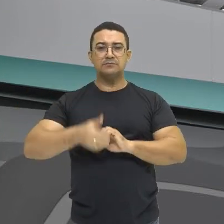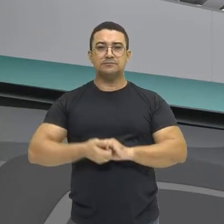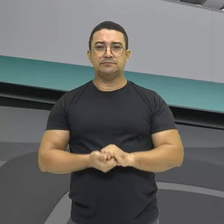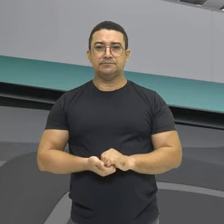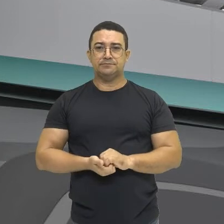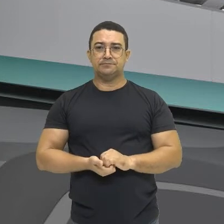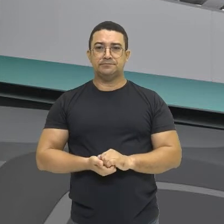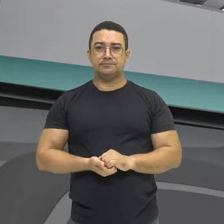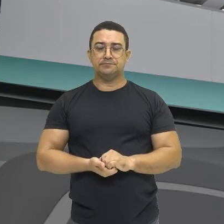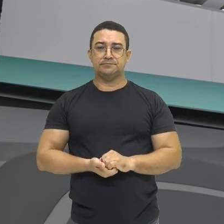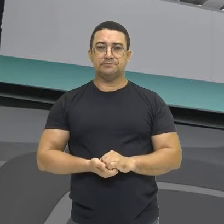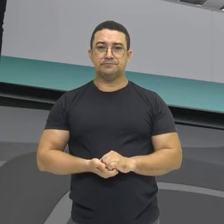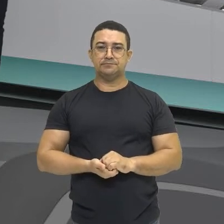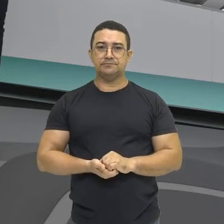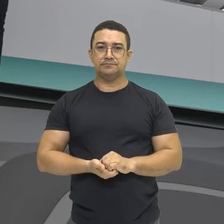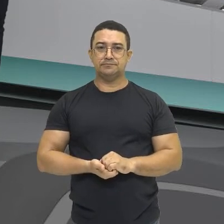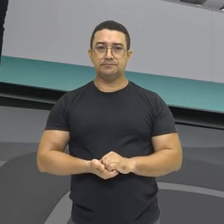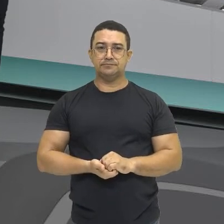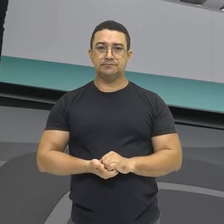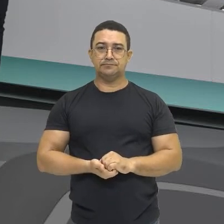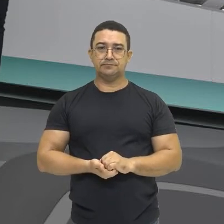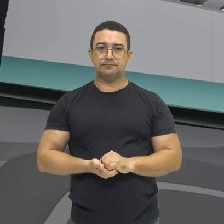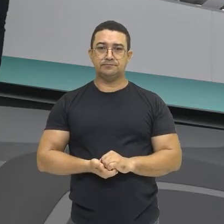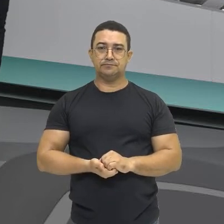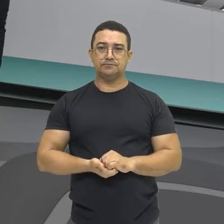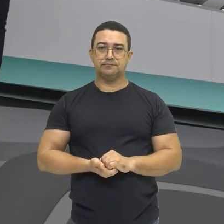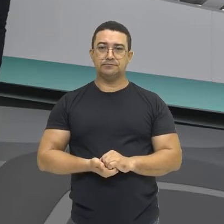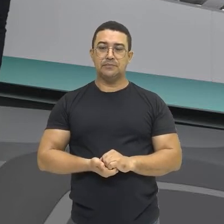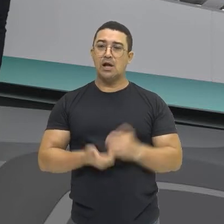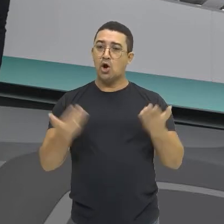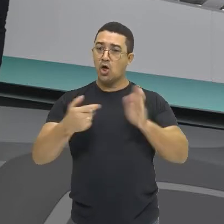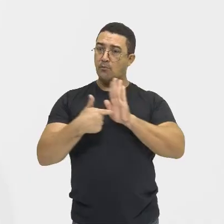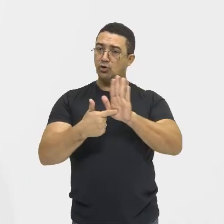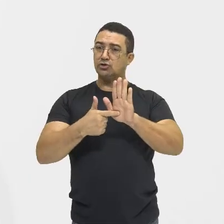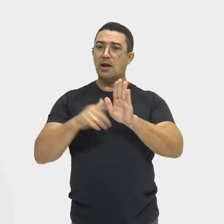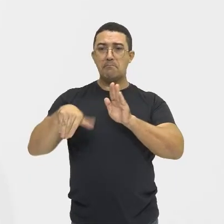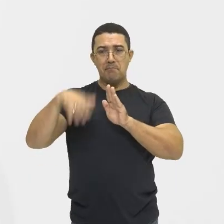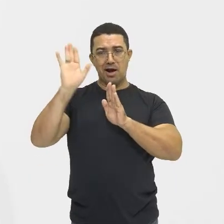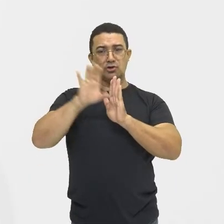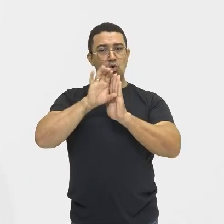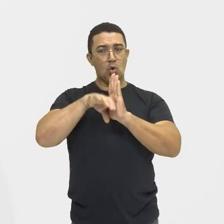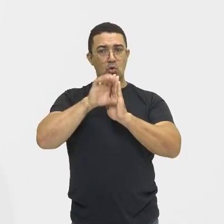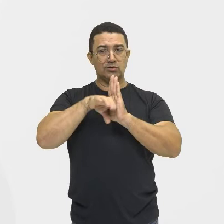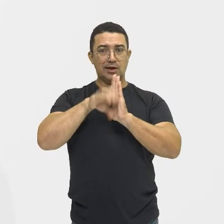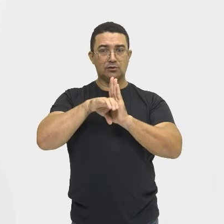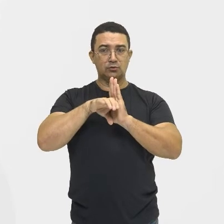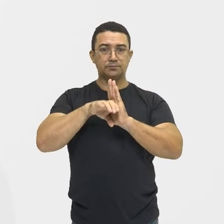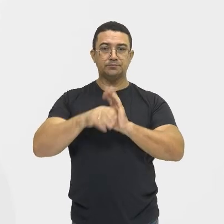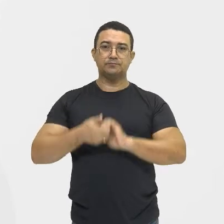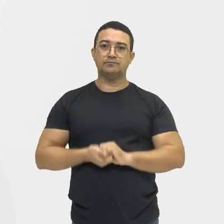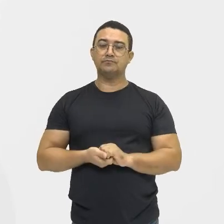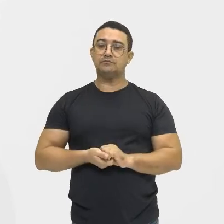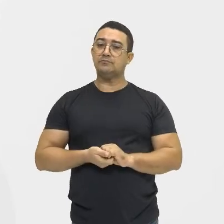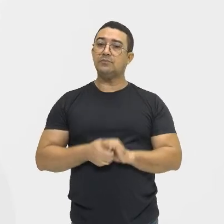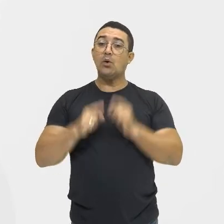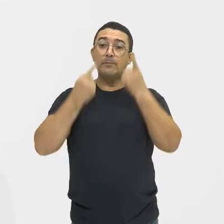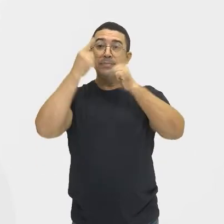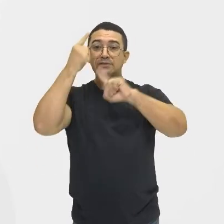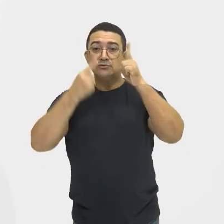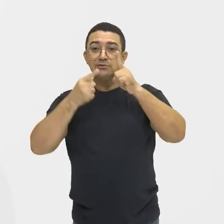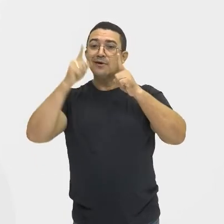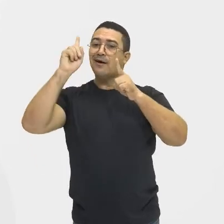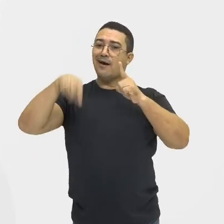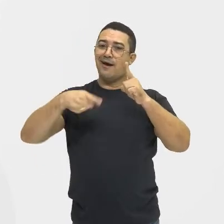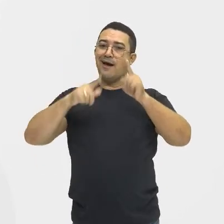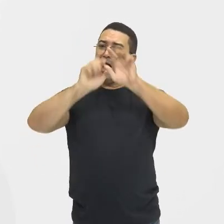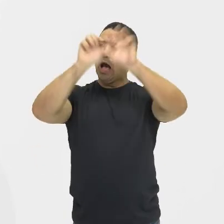aí vamos ver mais um conceitozinho sobre a questão do expressionismo. Vamos lá? Então, o expressionismo é a arte do